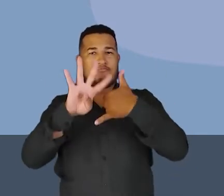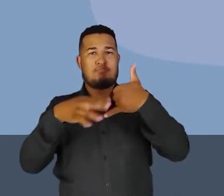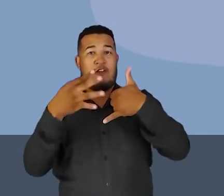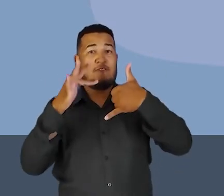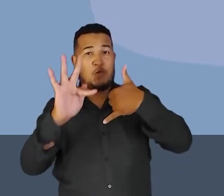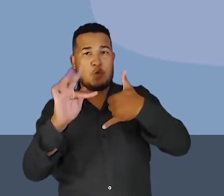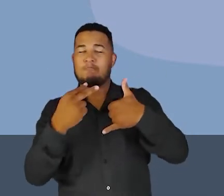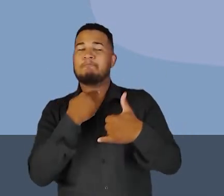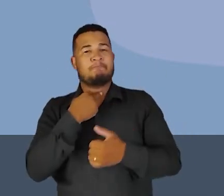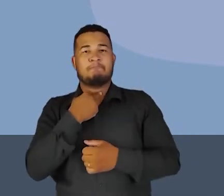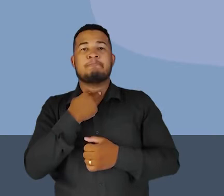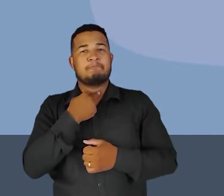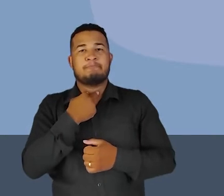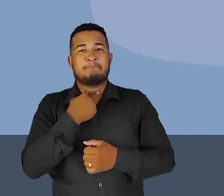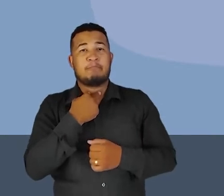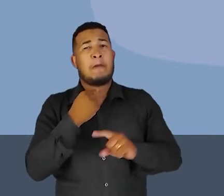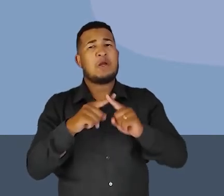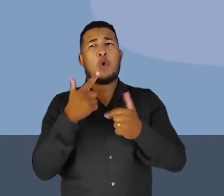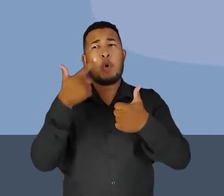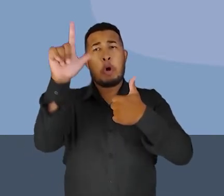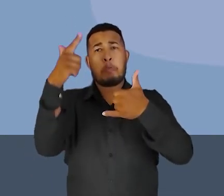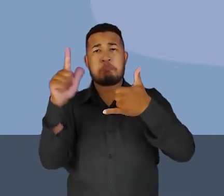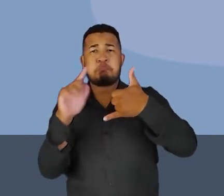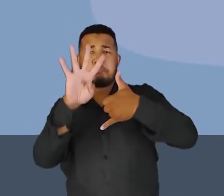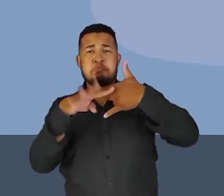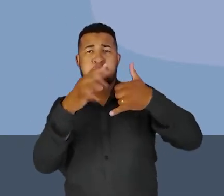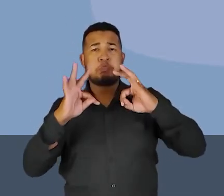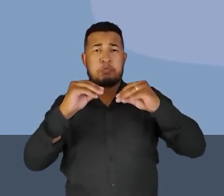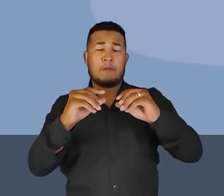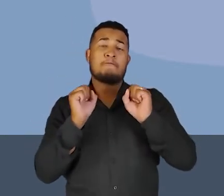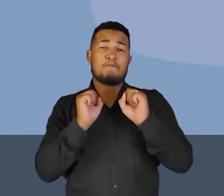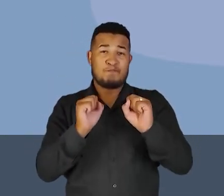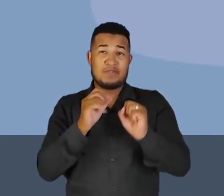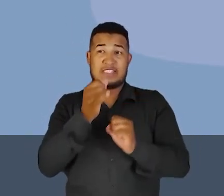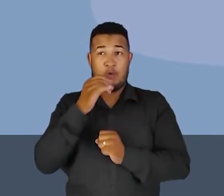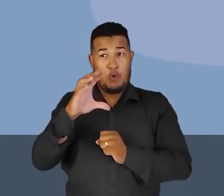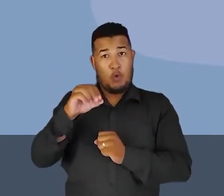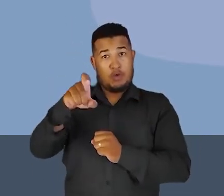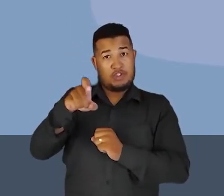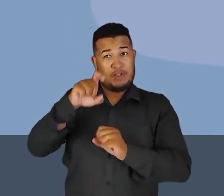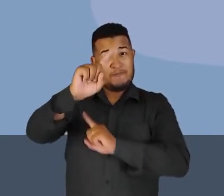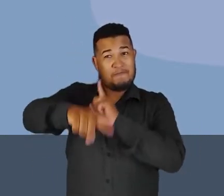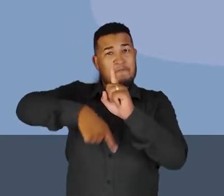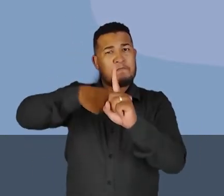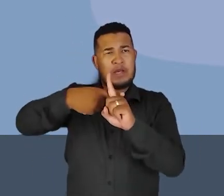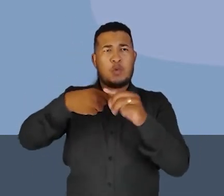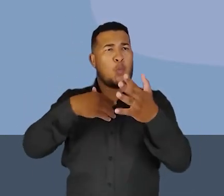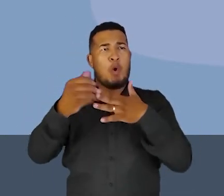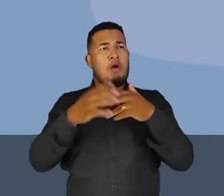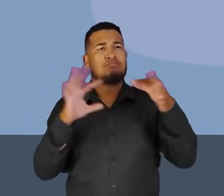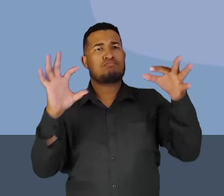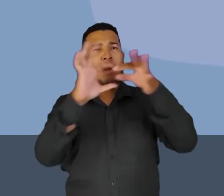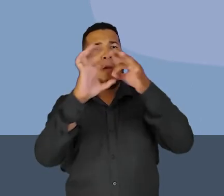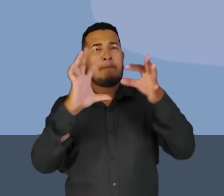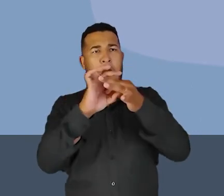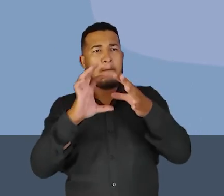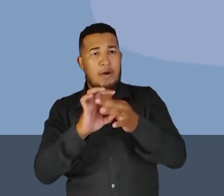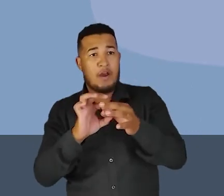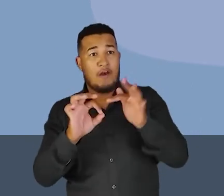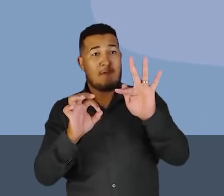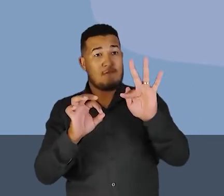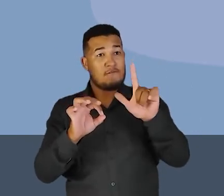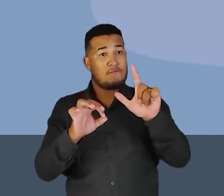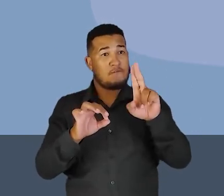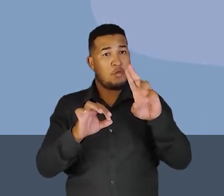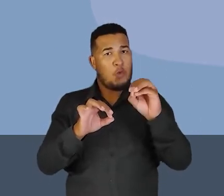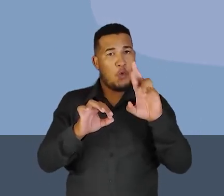aí quando a gente trata dos elementos da tabela. Então, o oxigênio, ele pode se ligar a qualquer elemento, menos o flúor, pode